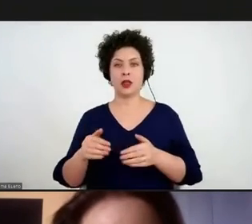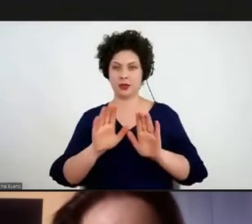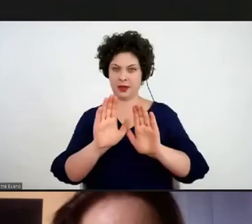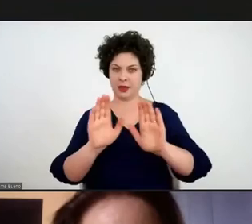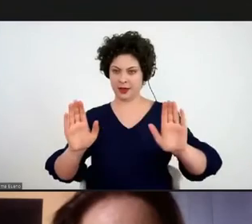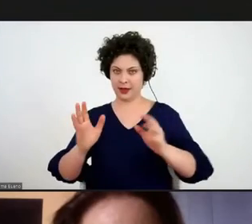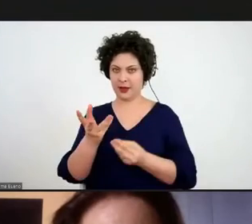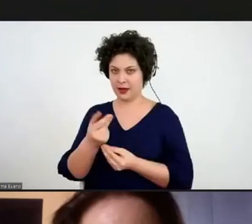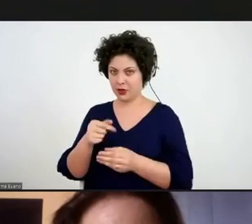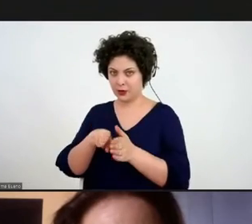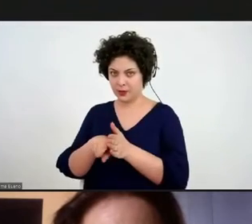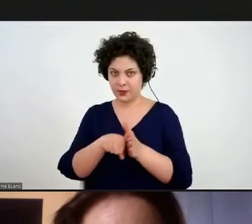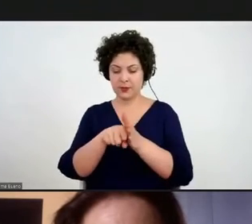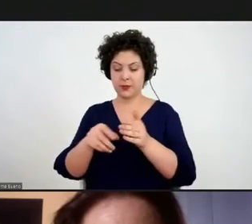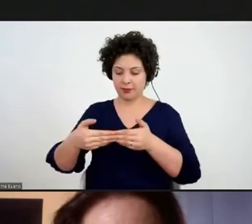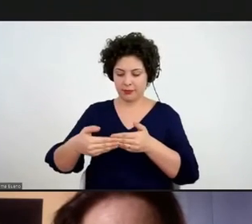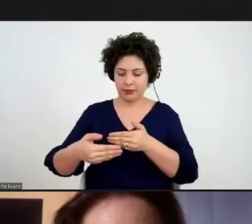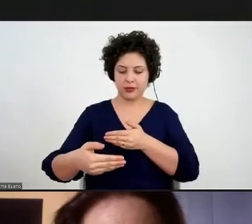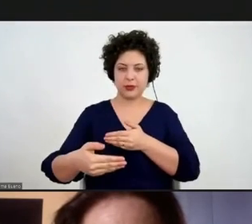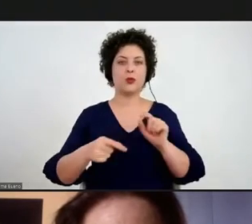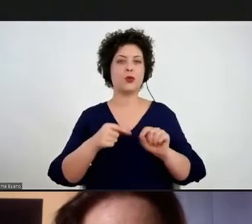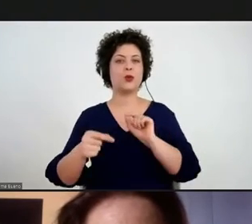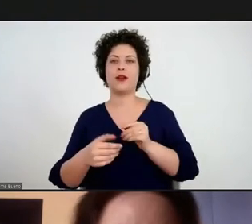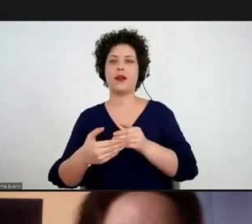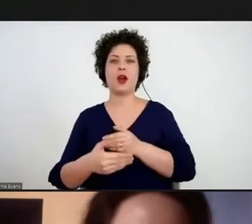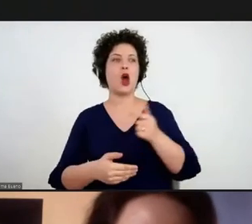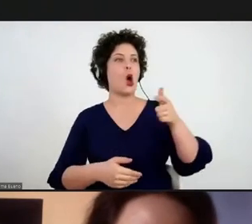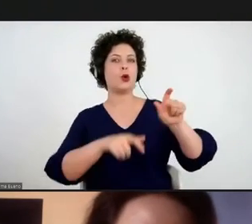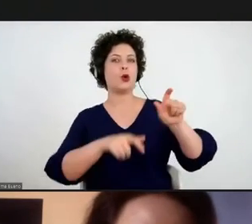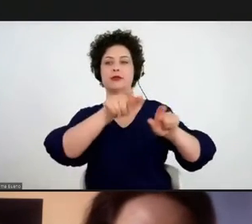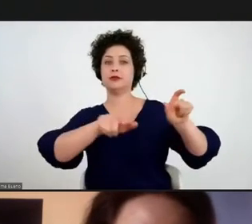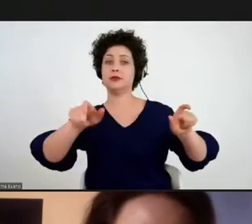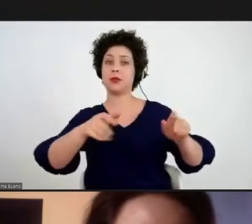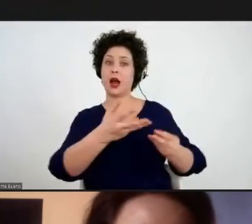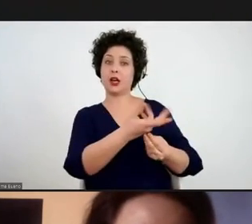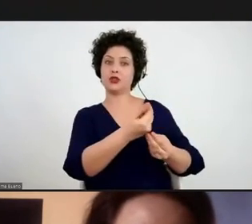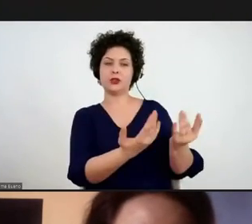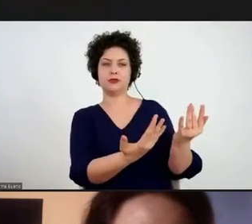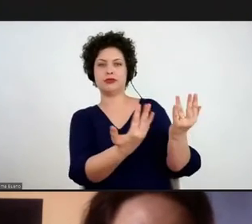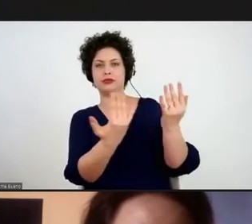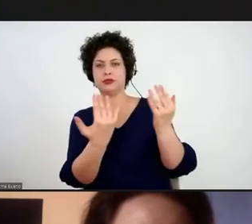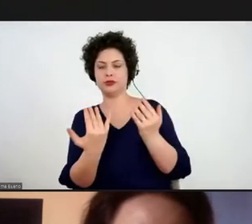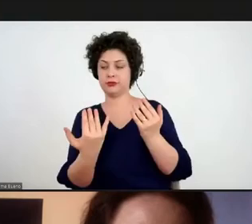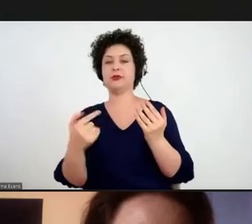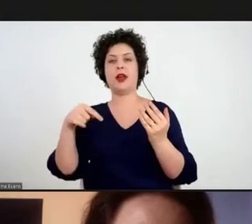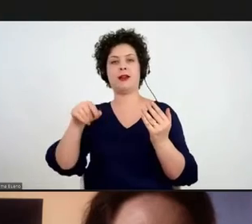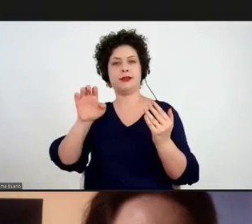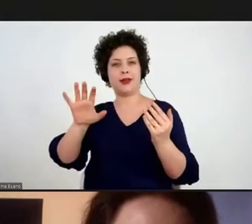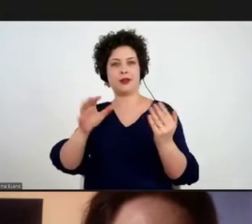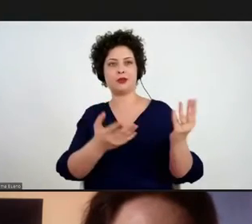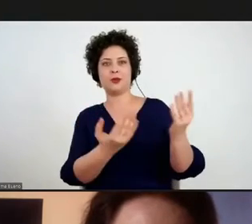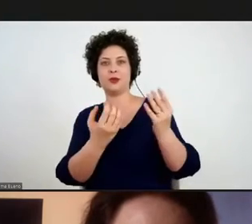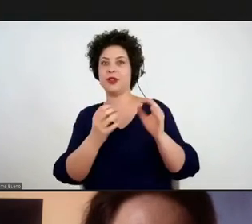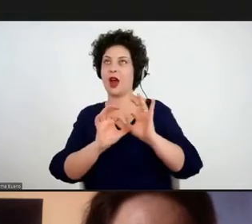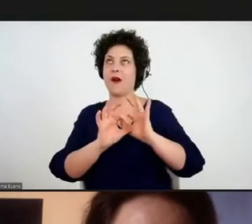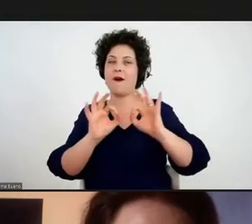Arte e Pesquisa, a vinda de outros artistas para o nosso estado. E todo artista